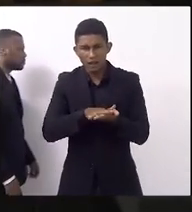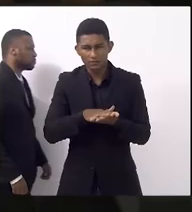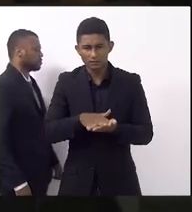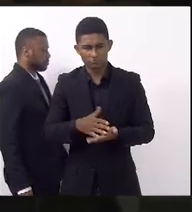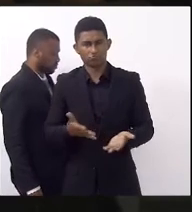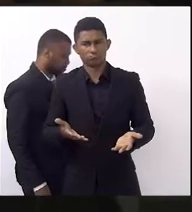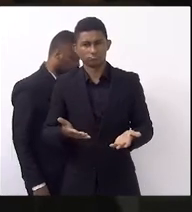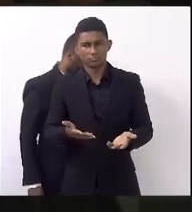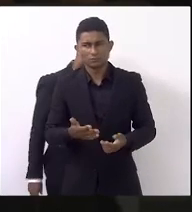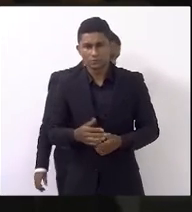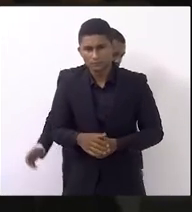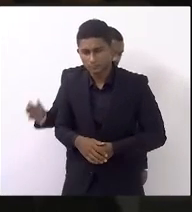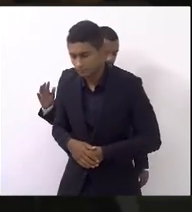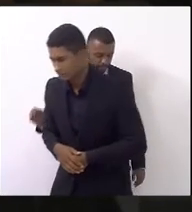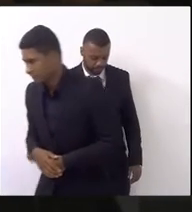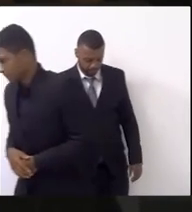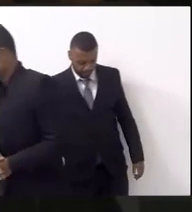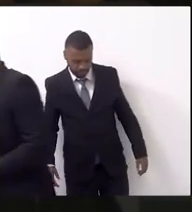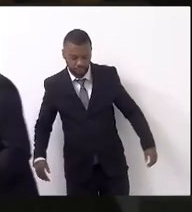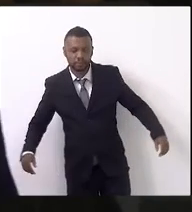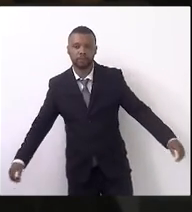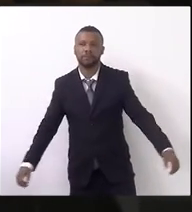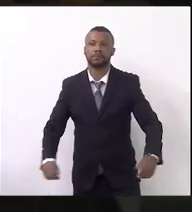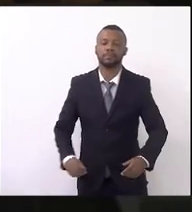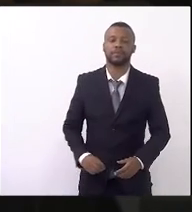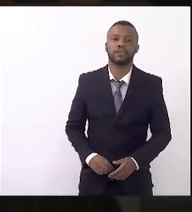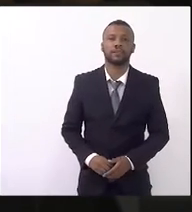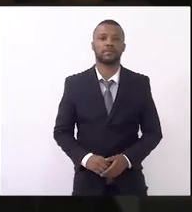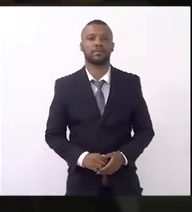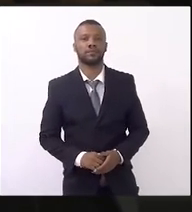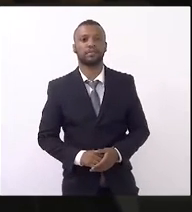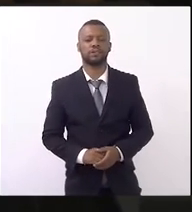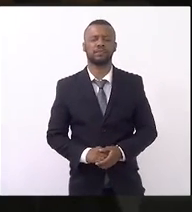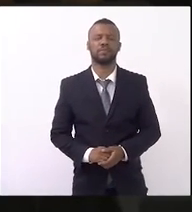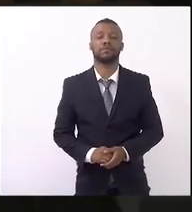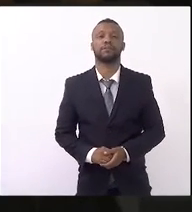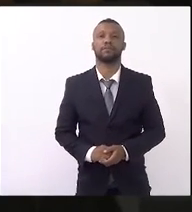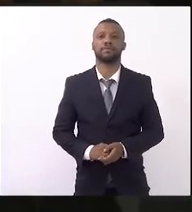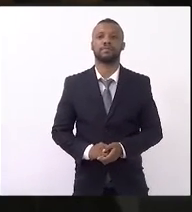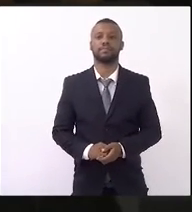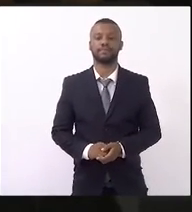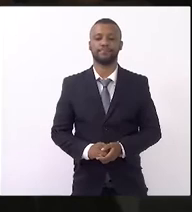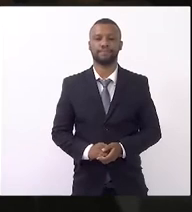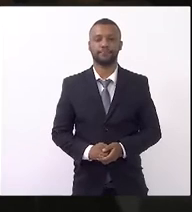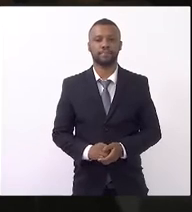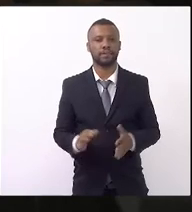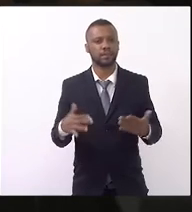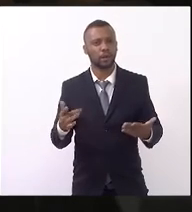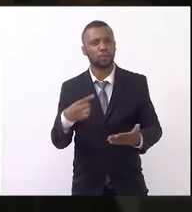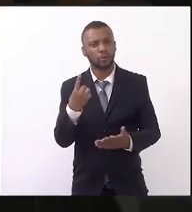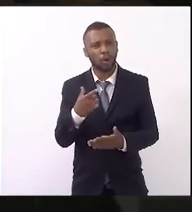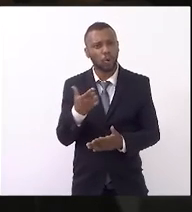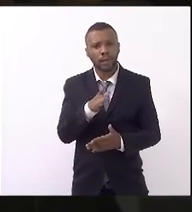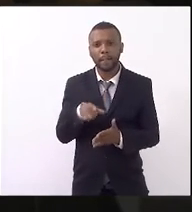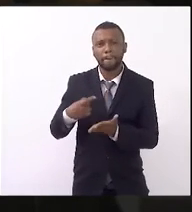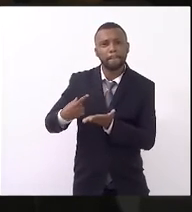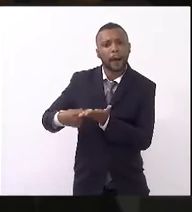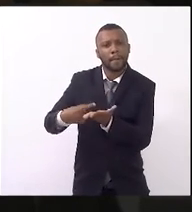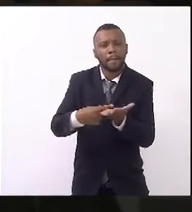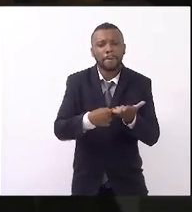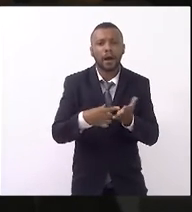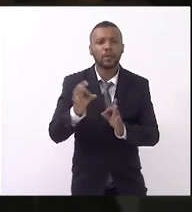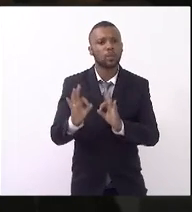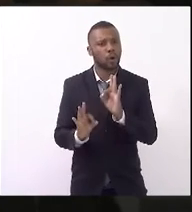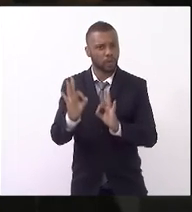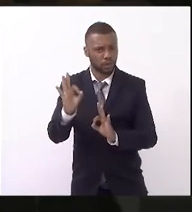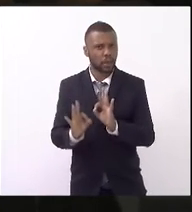de horas de máquinas trabalhadas quando não trabalhou, isso tudo. Então, a gente se organiza